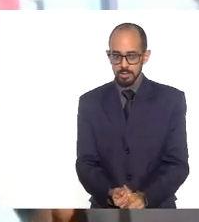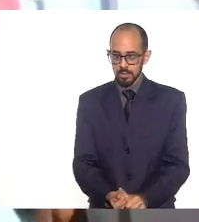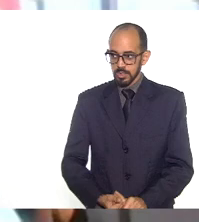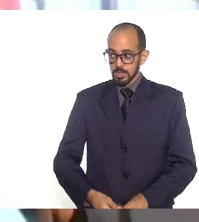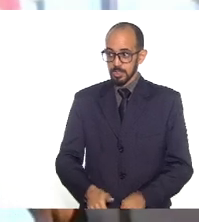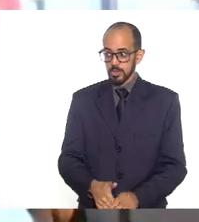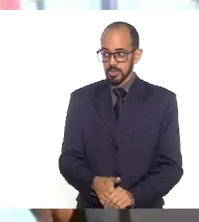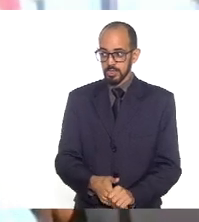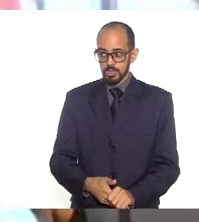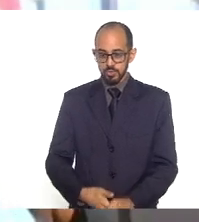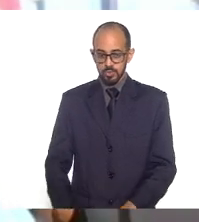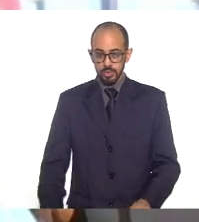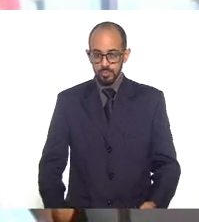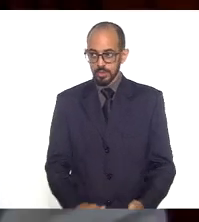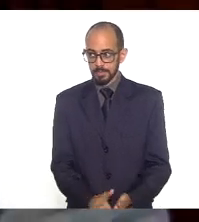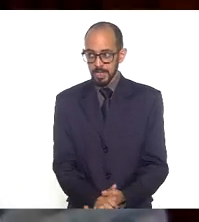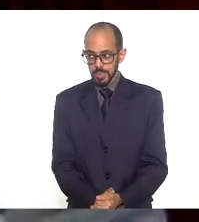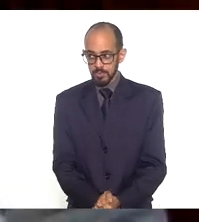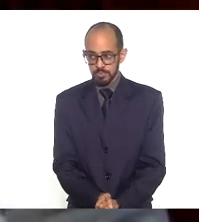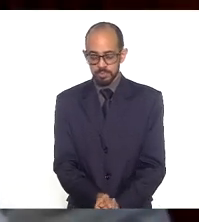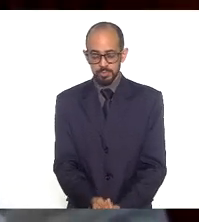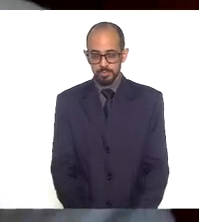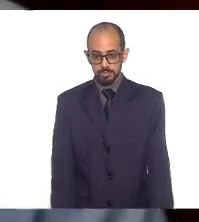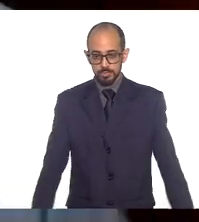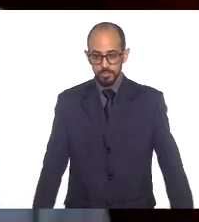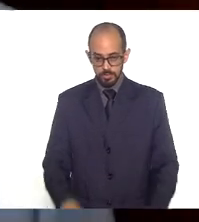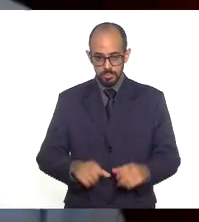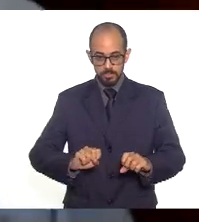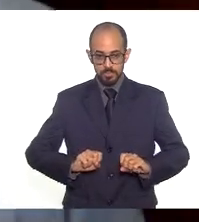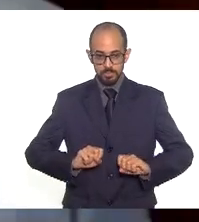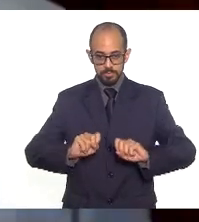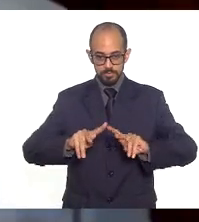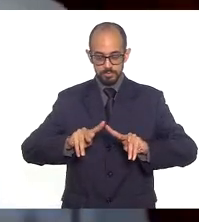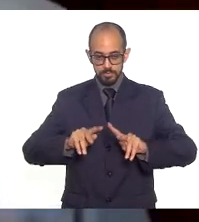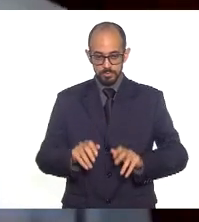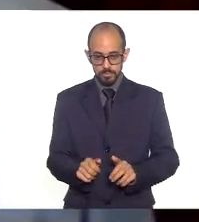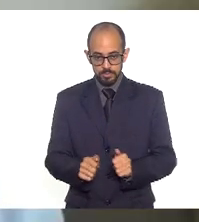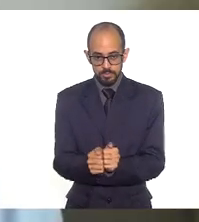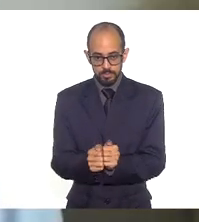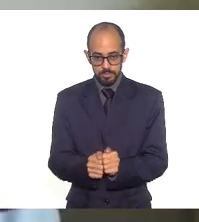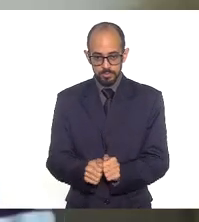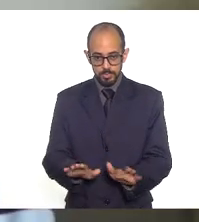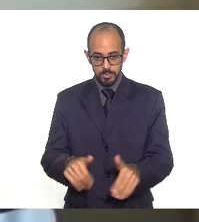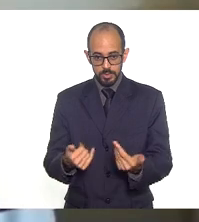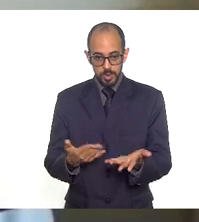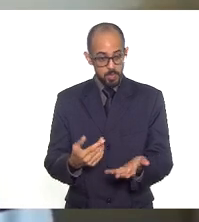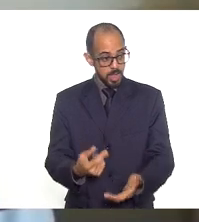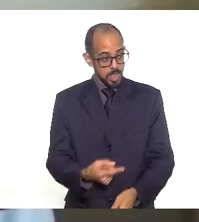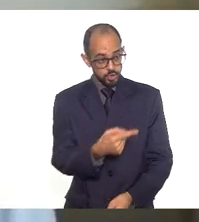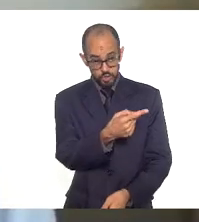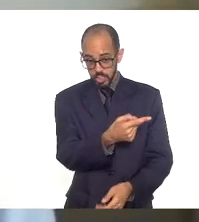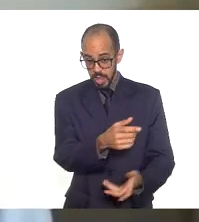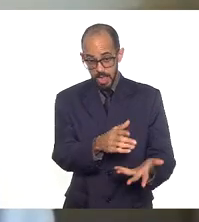Estadual de Saúde, o FES. Mas eu faço isso em plenário. Faço como emenda de plenário. É de lá que ele saiu o dinheiro